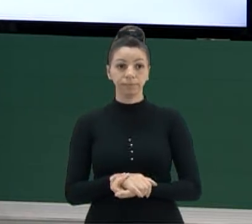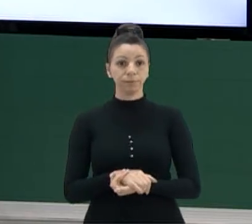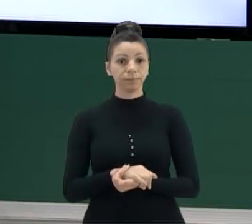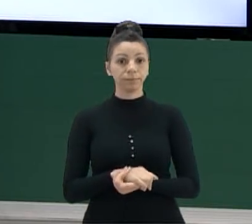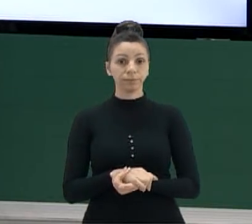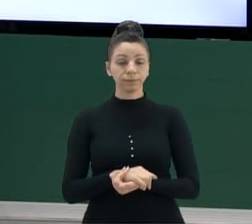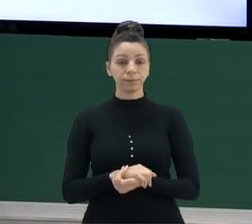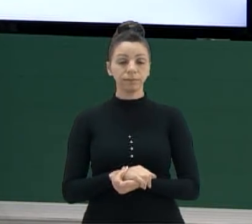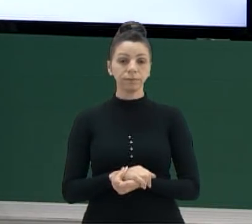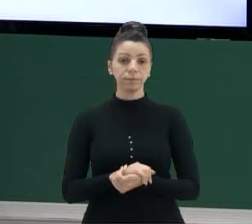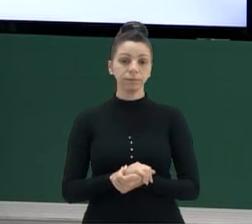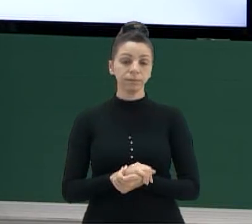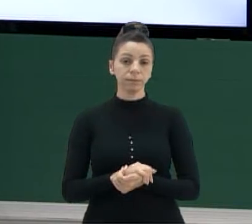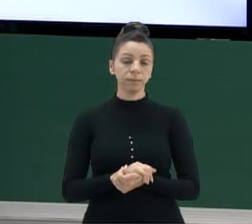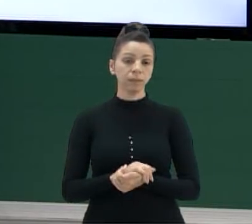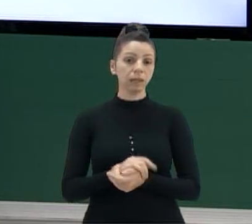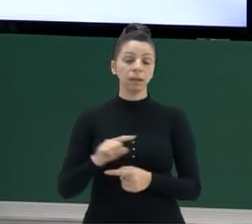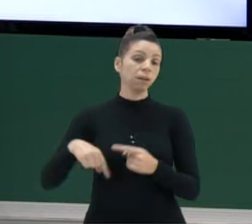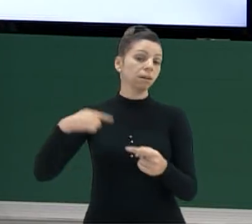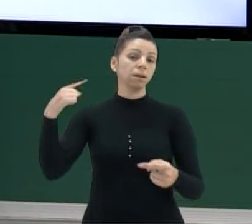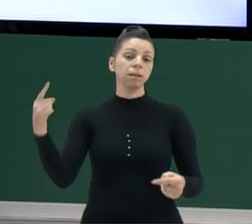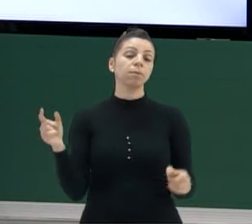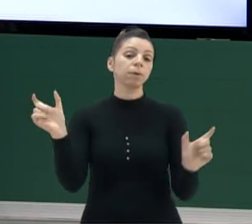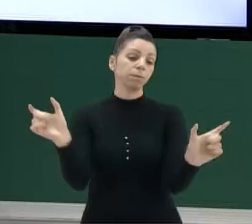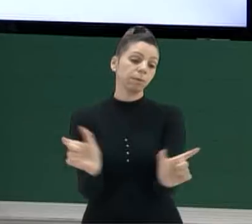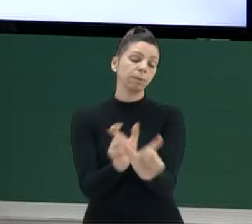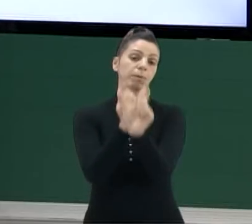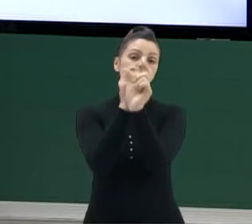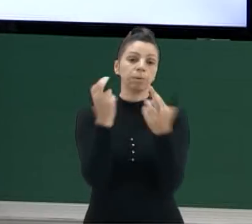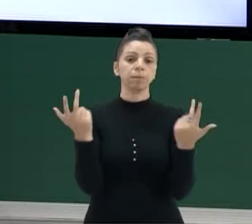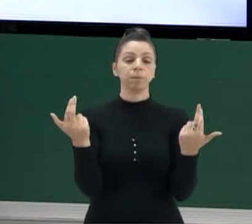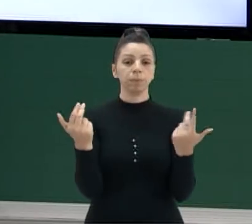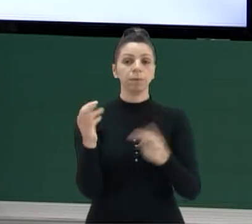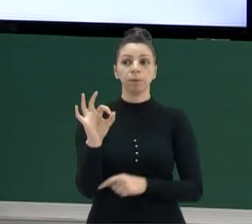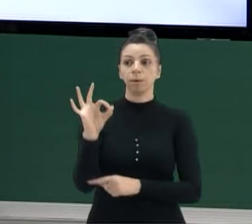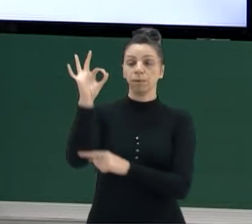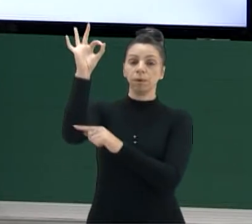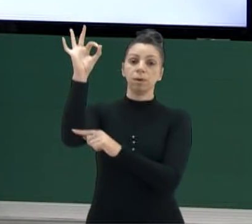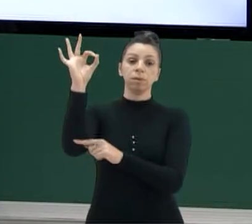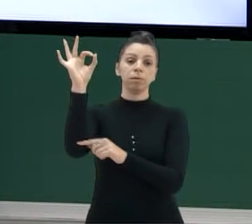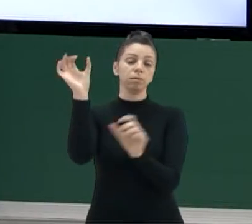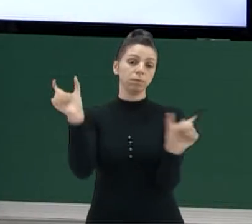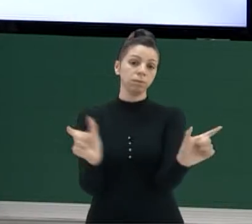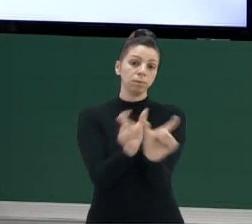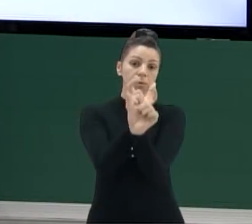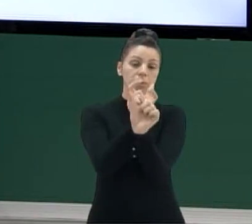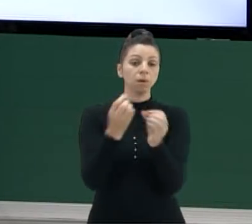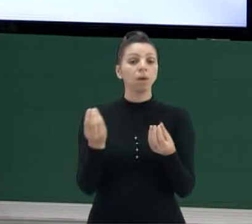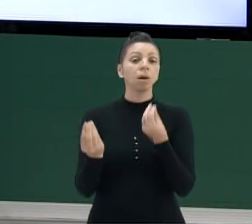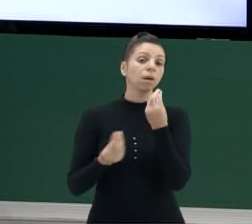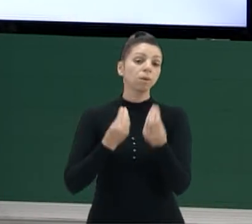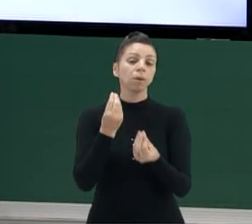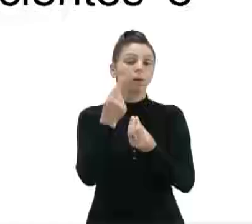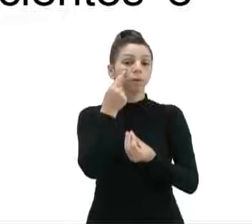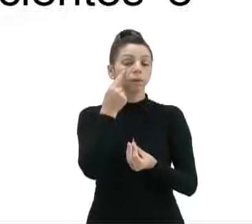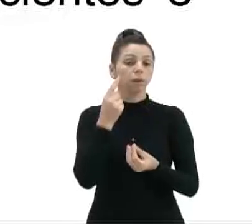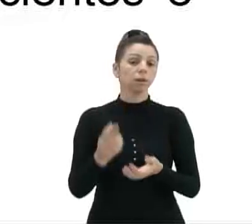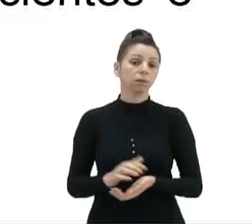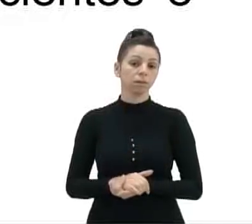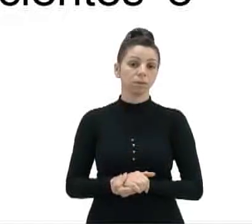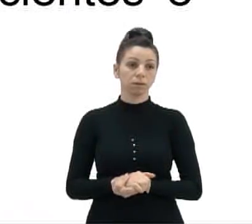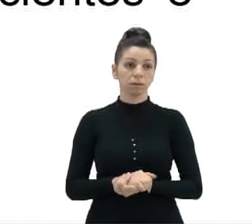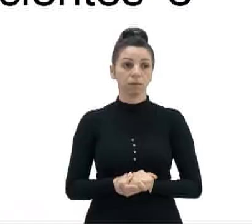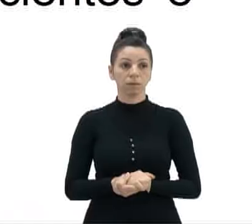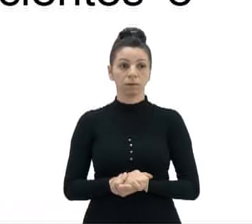lá. Depois dos monômios semelhantes, depois do grau dos monômios, o que nós vamos olhar agora? Nós vamos trabalhar